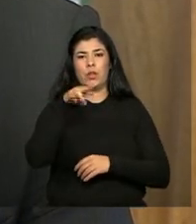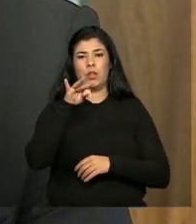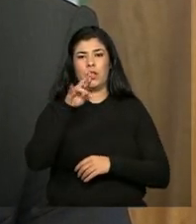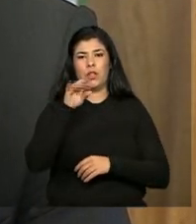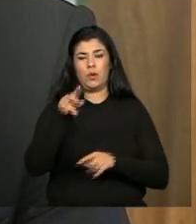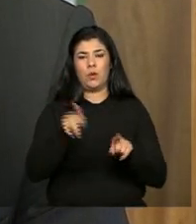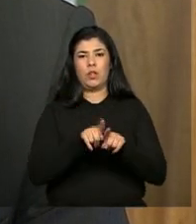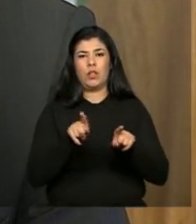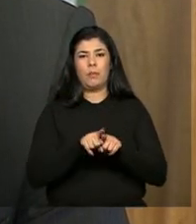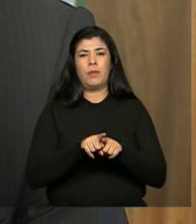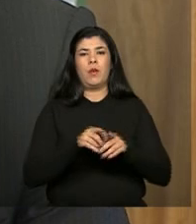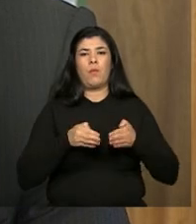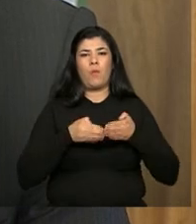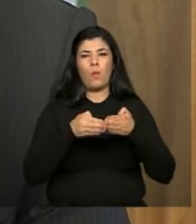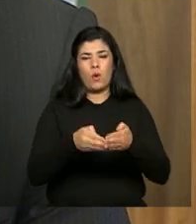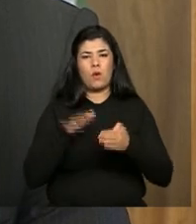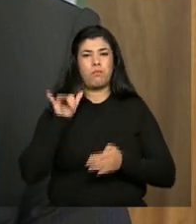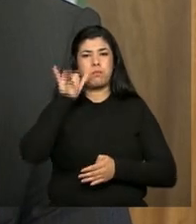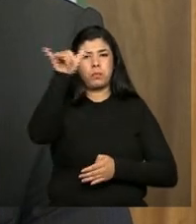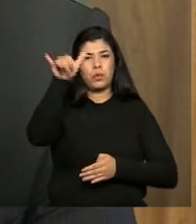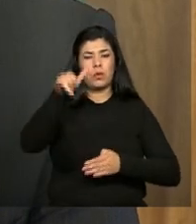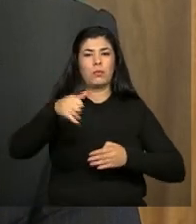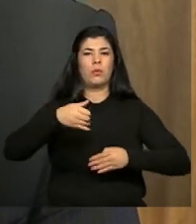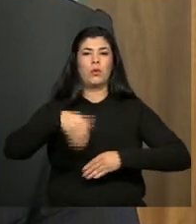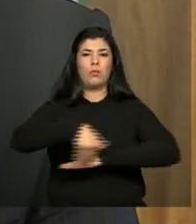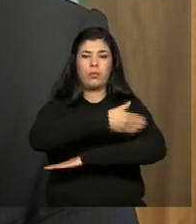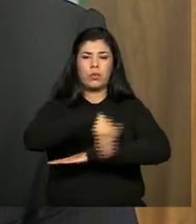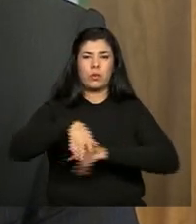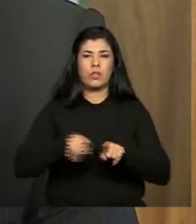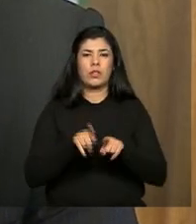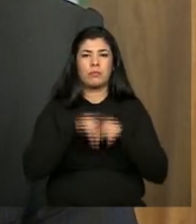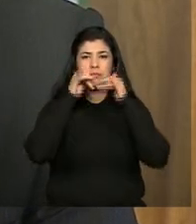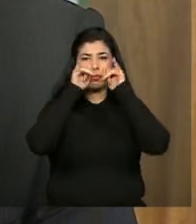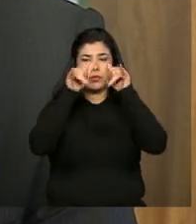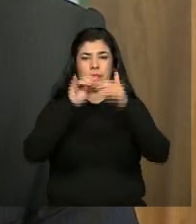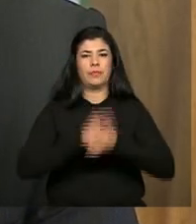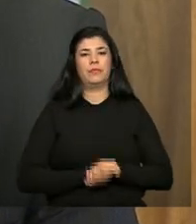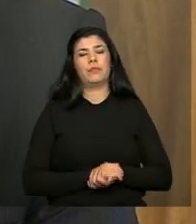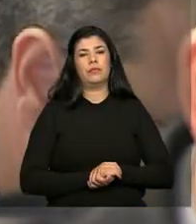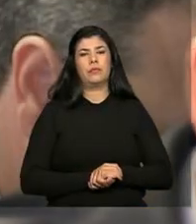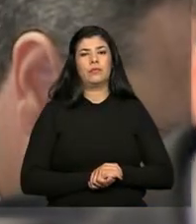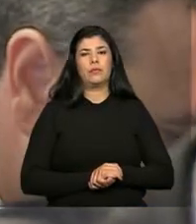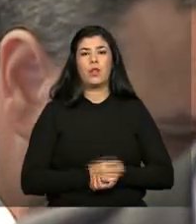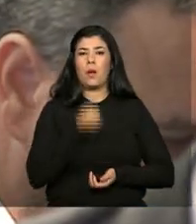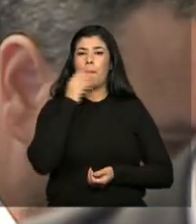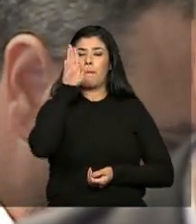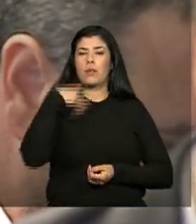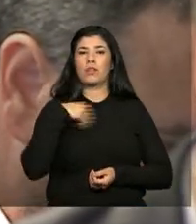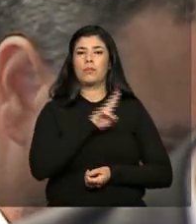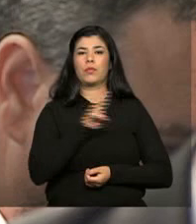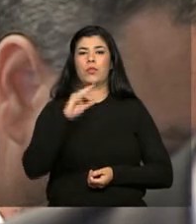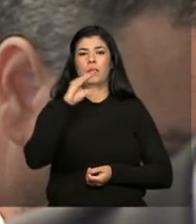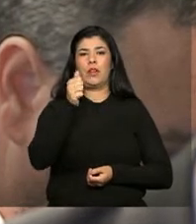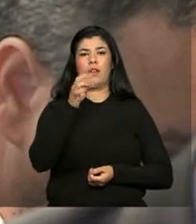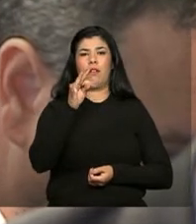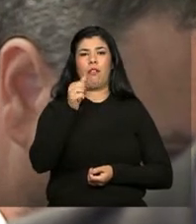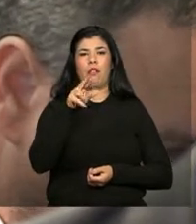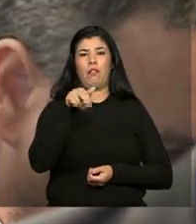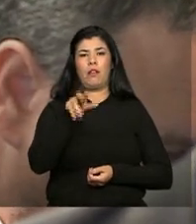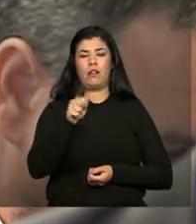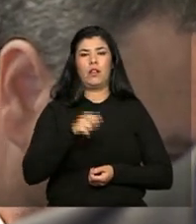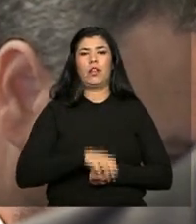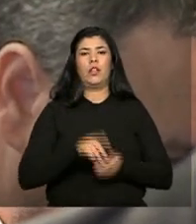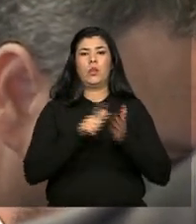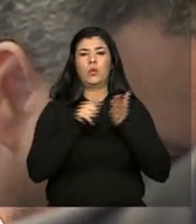e também no setor elétrico Catarina Catarina do globo é eu queria